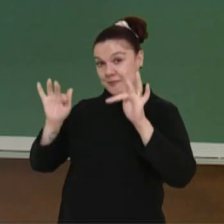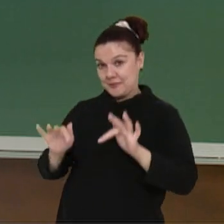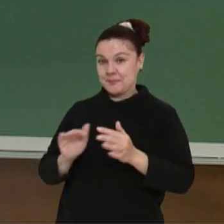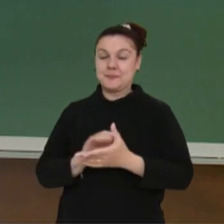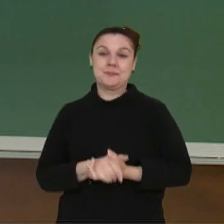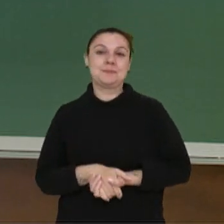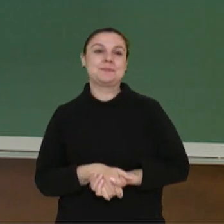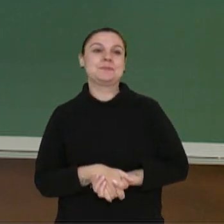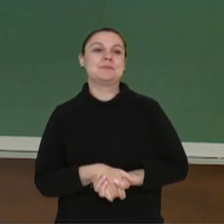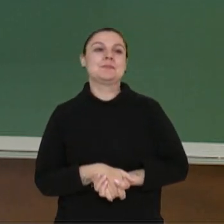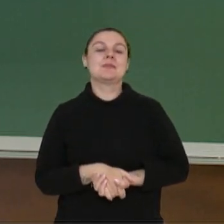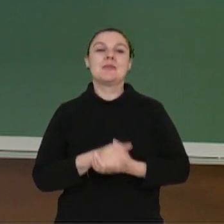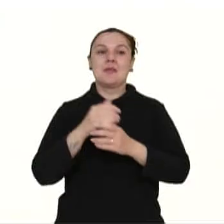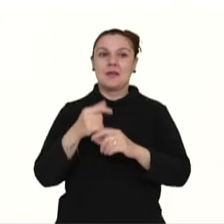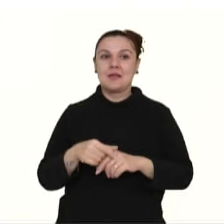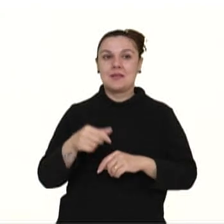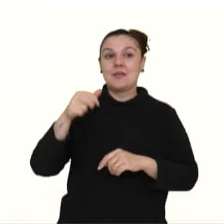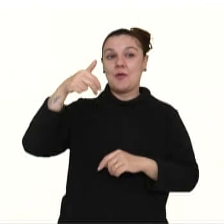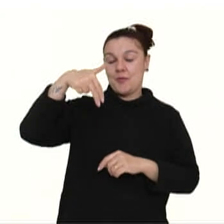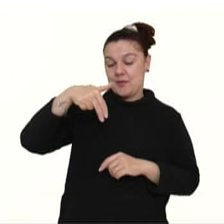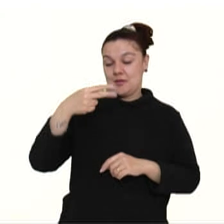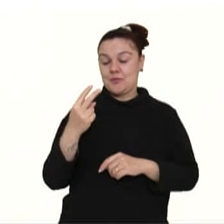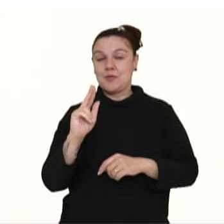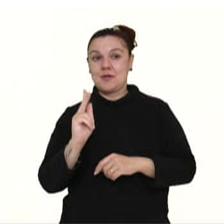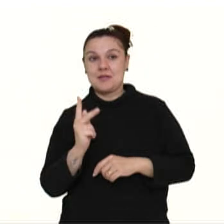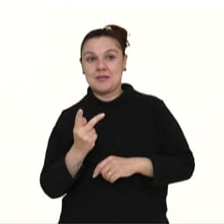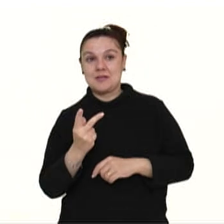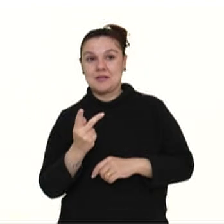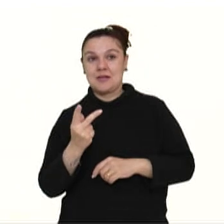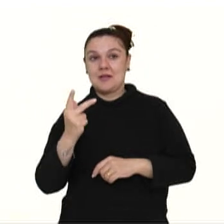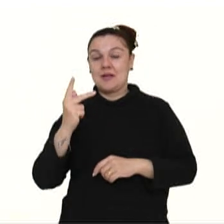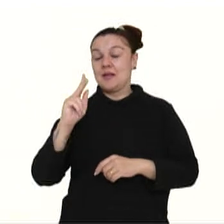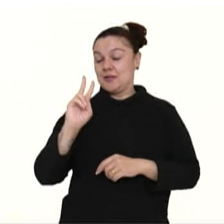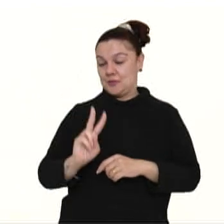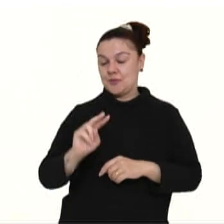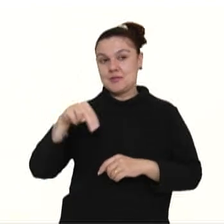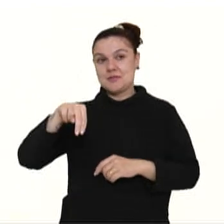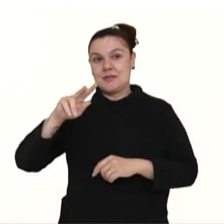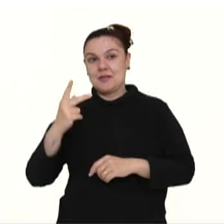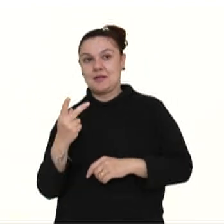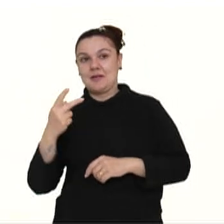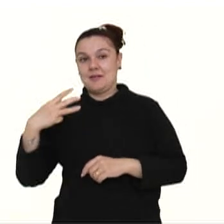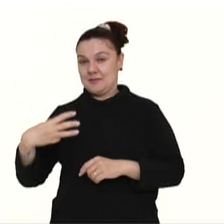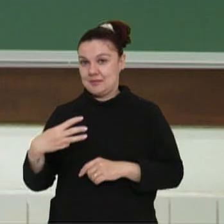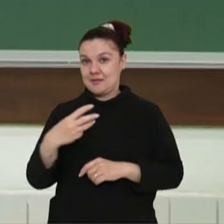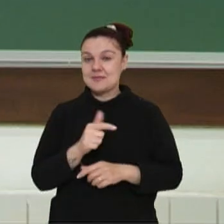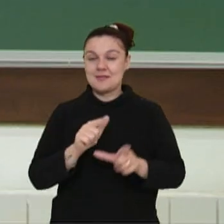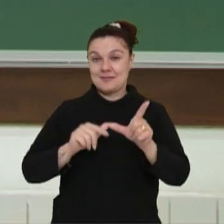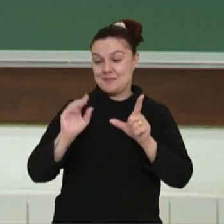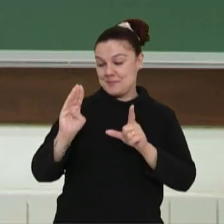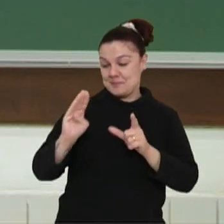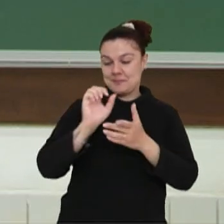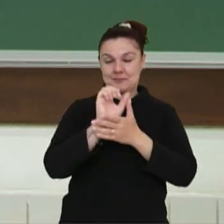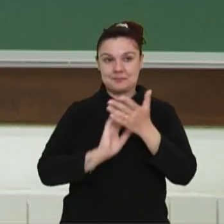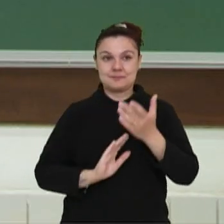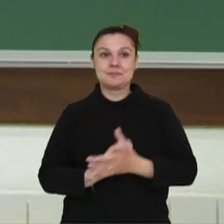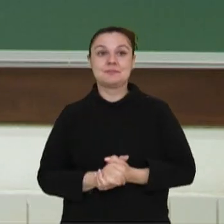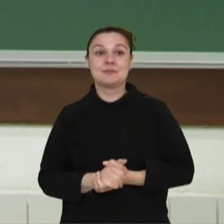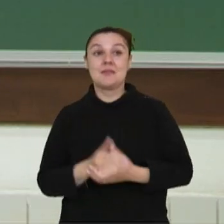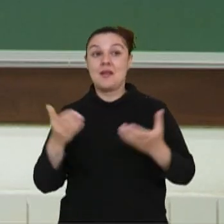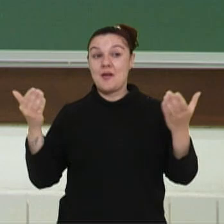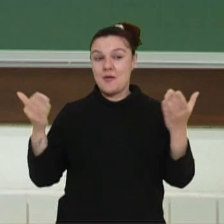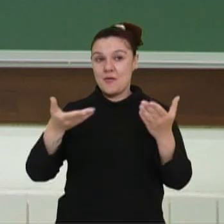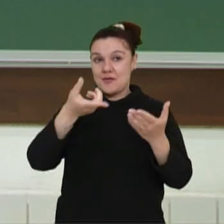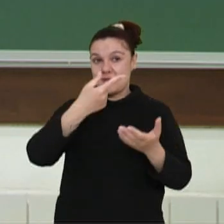passar do tempo. Então, a sequência é N2, H2, NH3 é a resposta letra B para o nosso exercício. Então, na aula